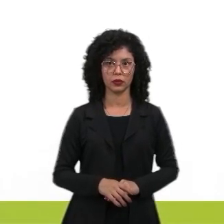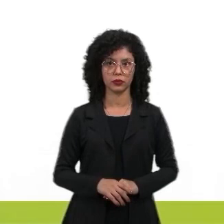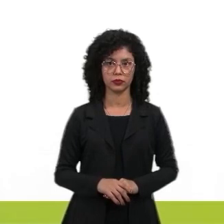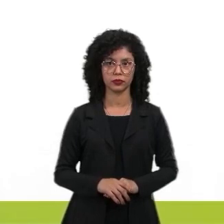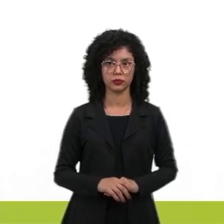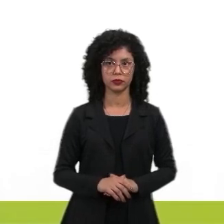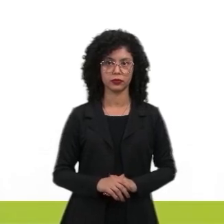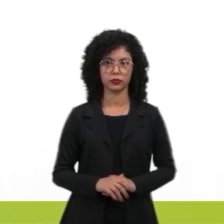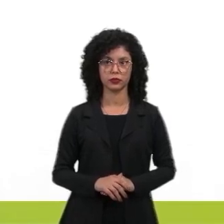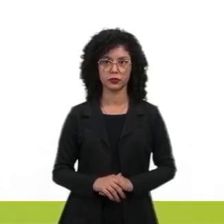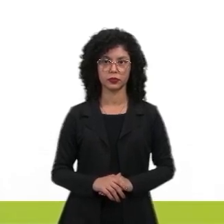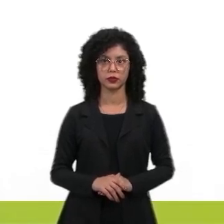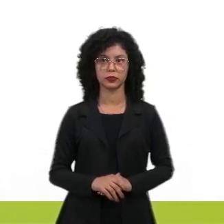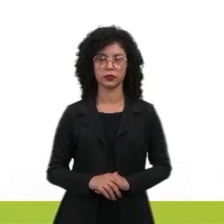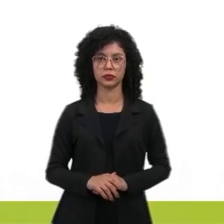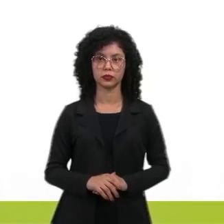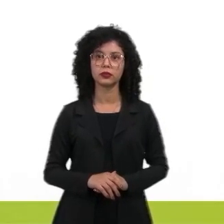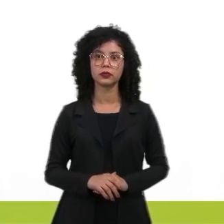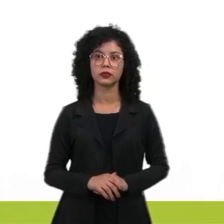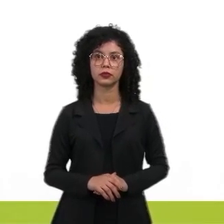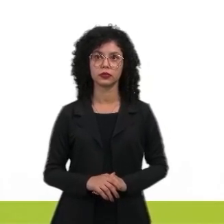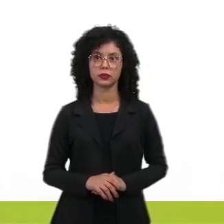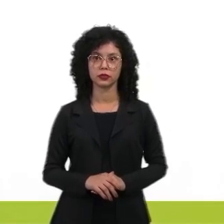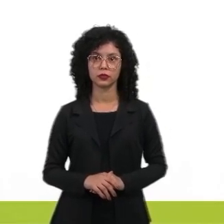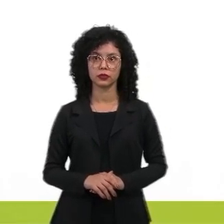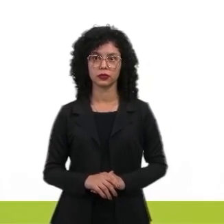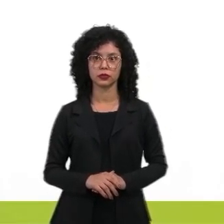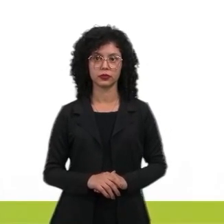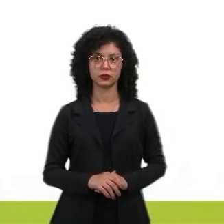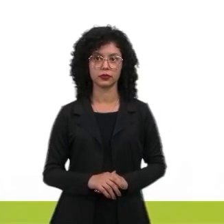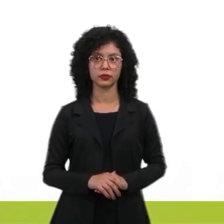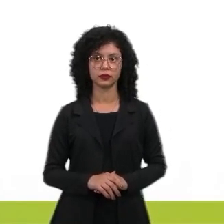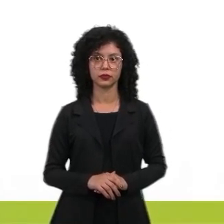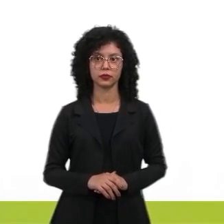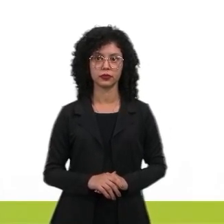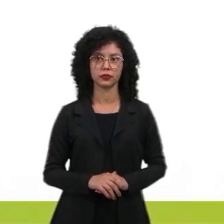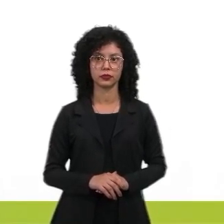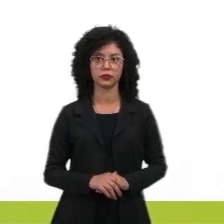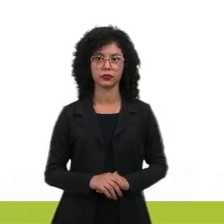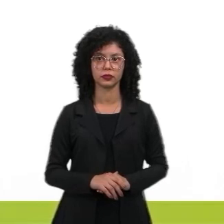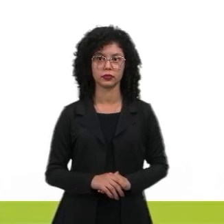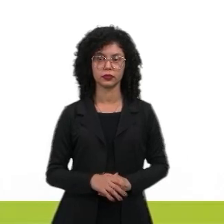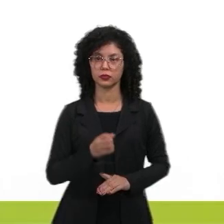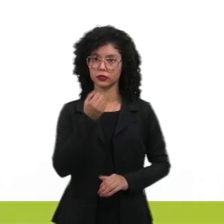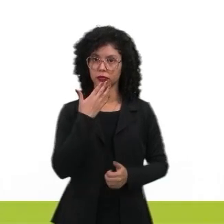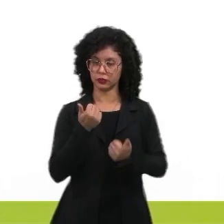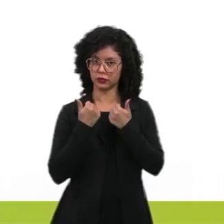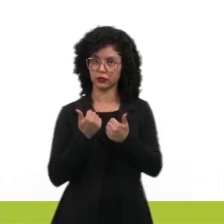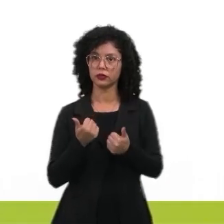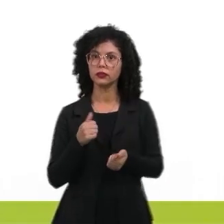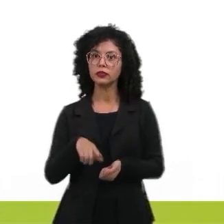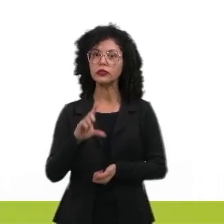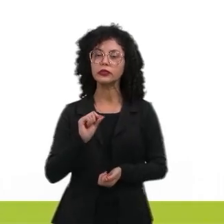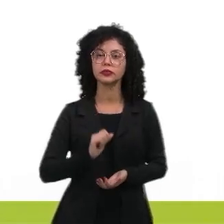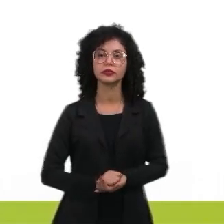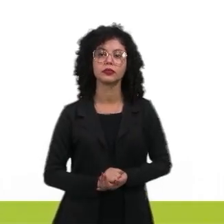alternativa correta? A alternativa correta, letra E. Tá bom, gente? Dá uma olhadinha lá no